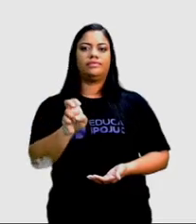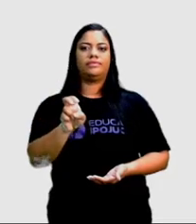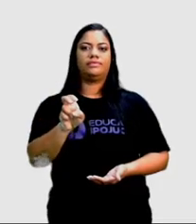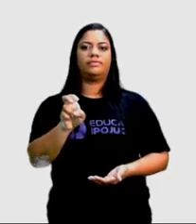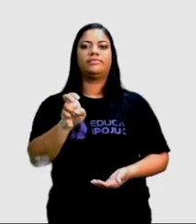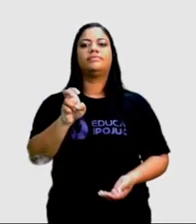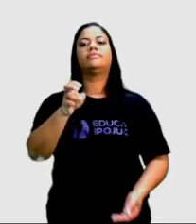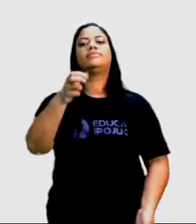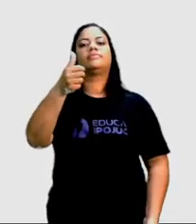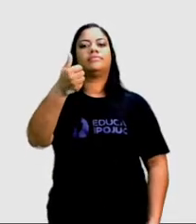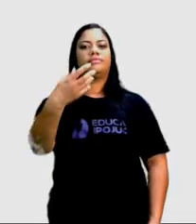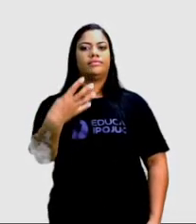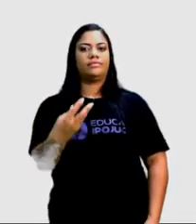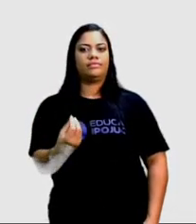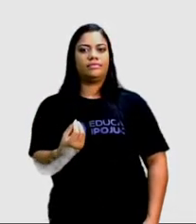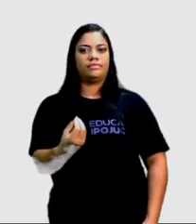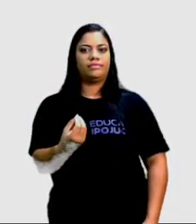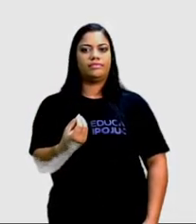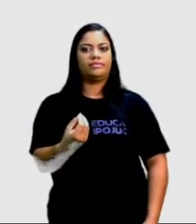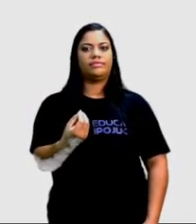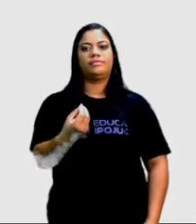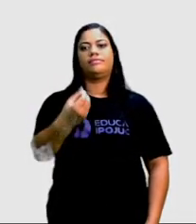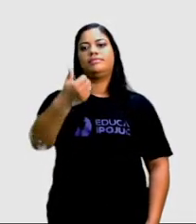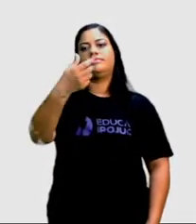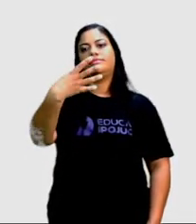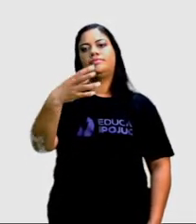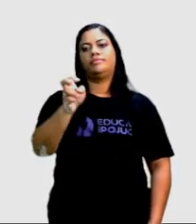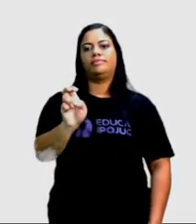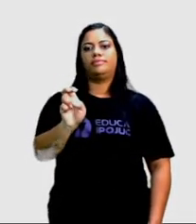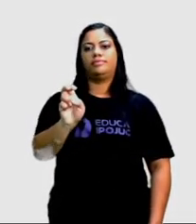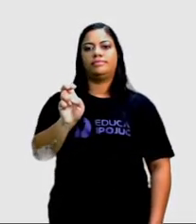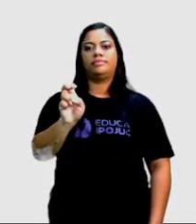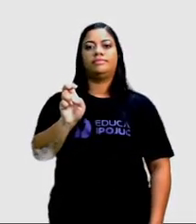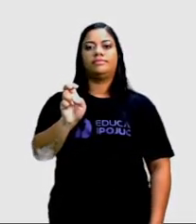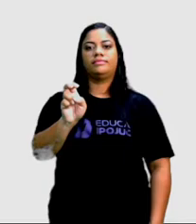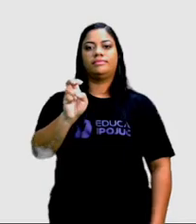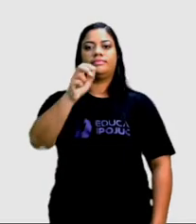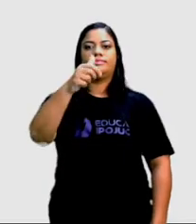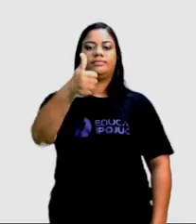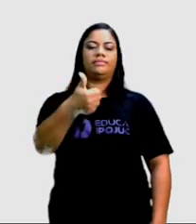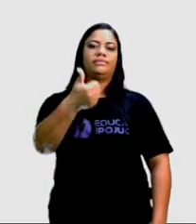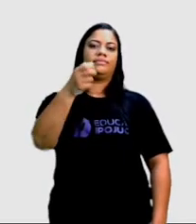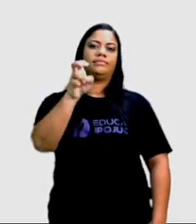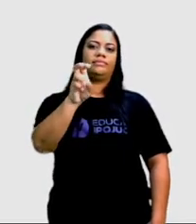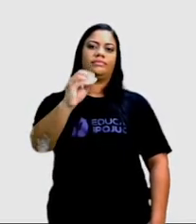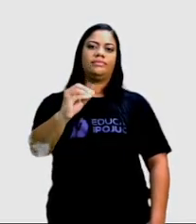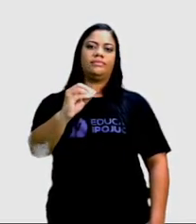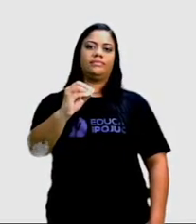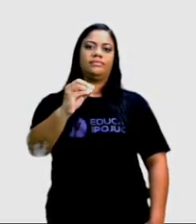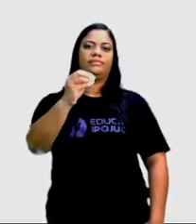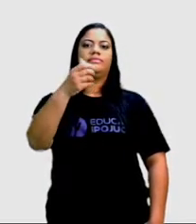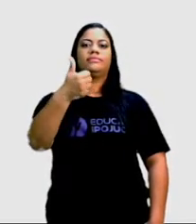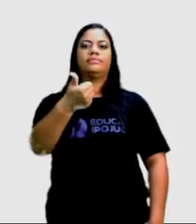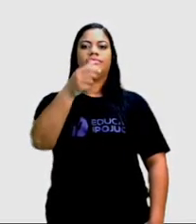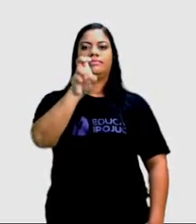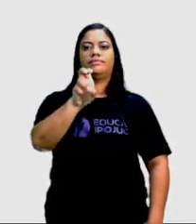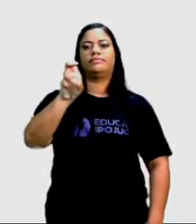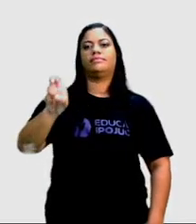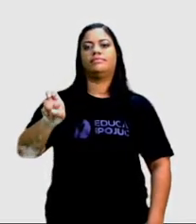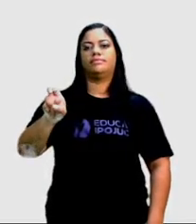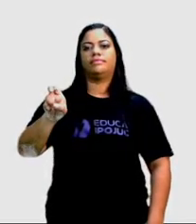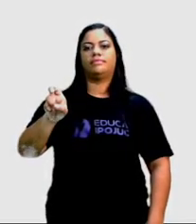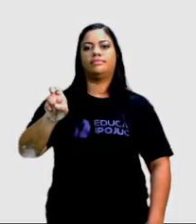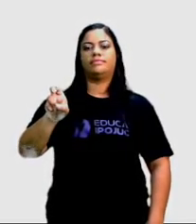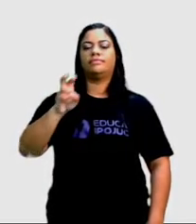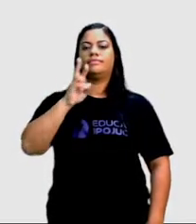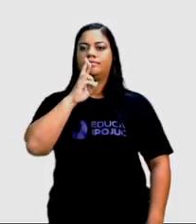135, 140, 145, 150, 155.